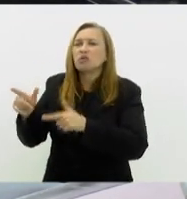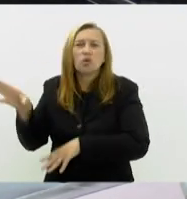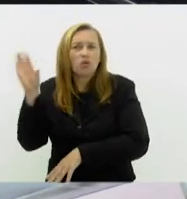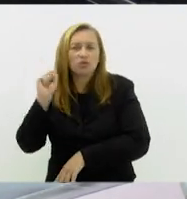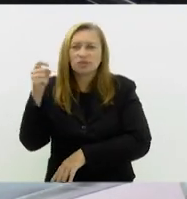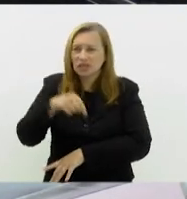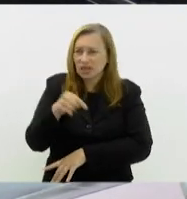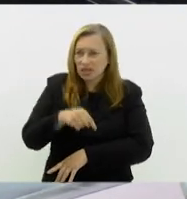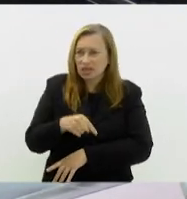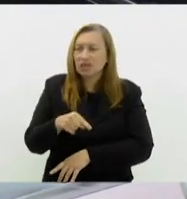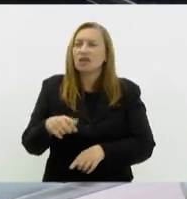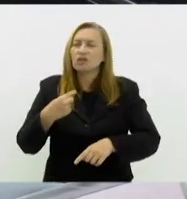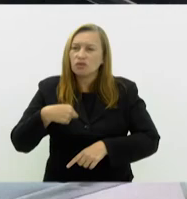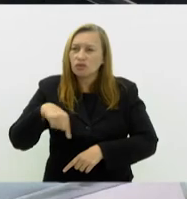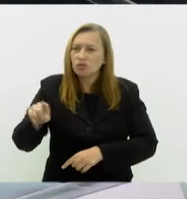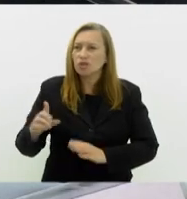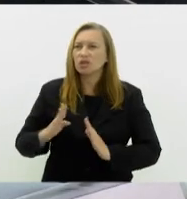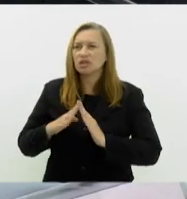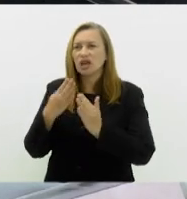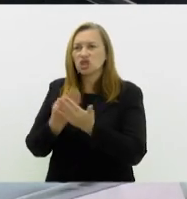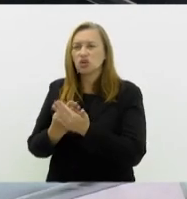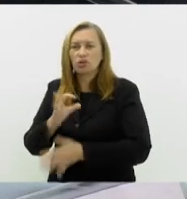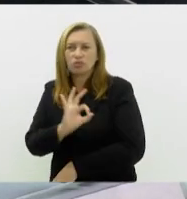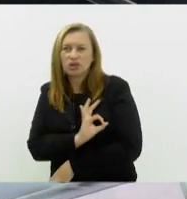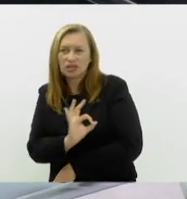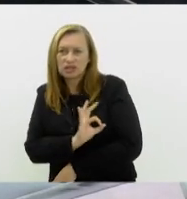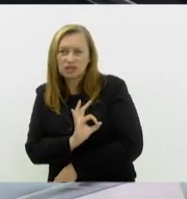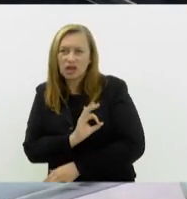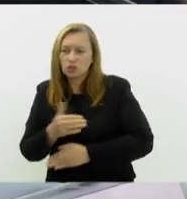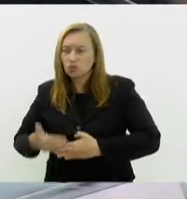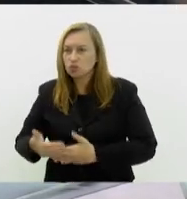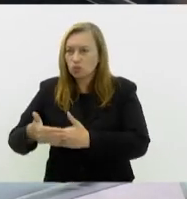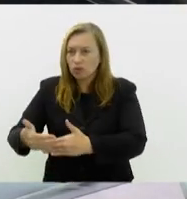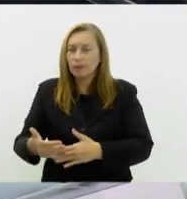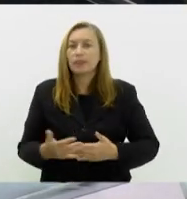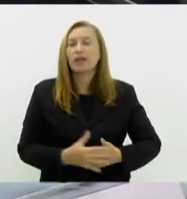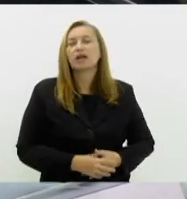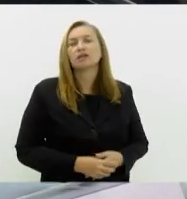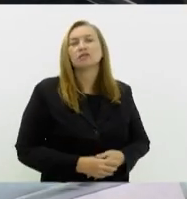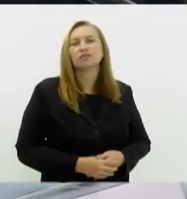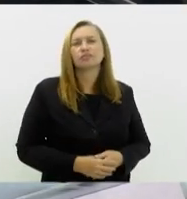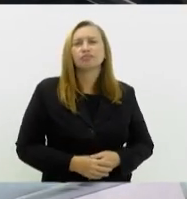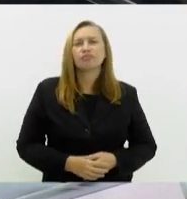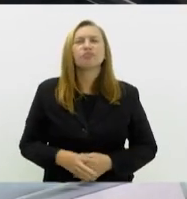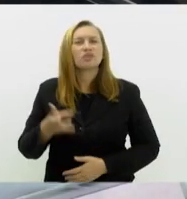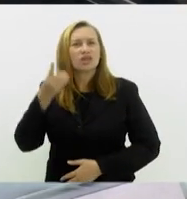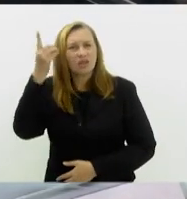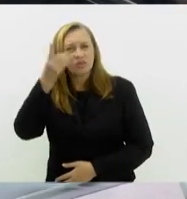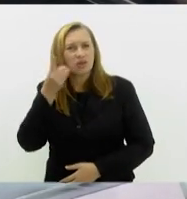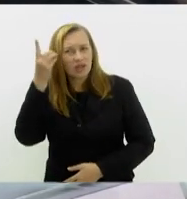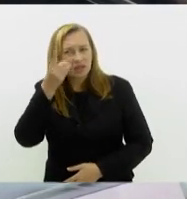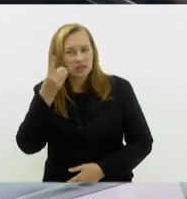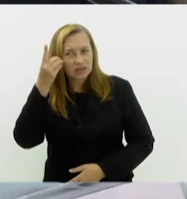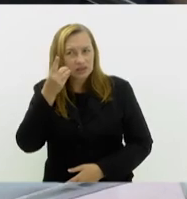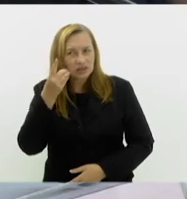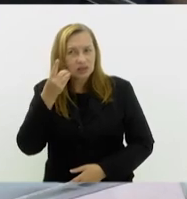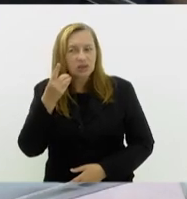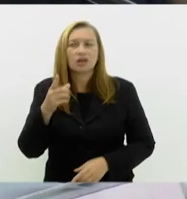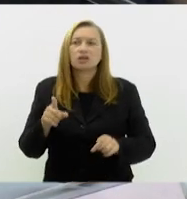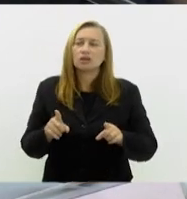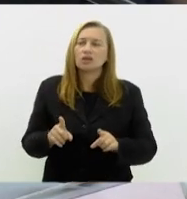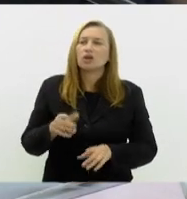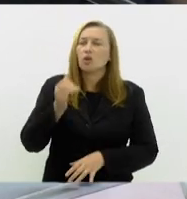na na escola de policiais que tá avançando eh e o deputado também o